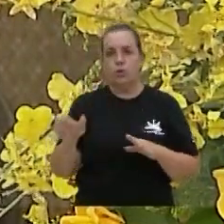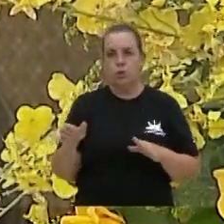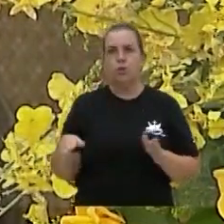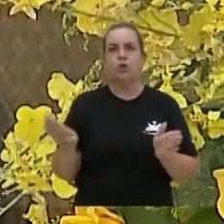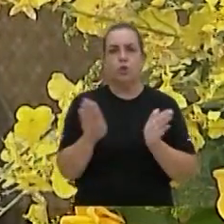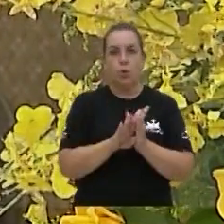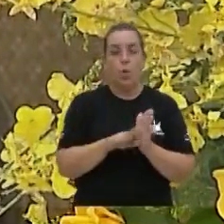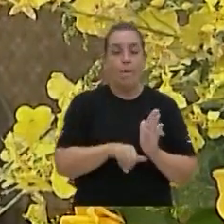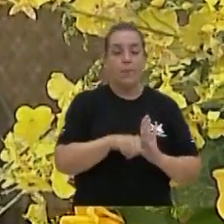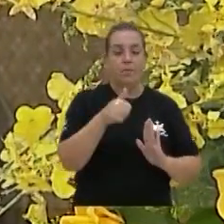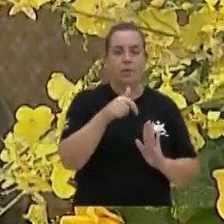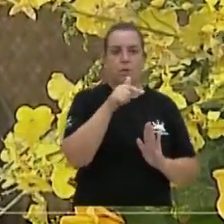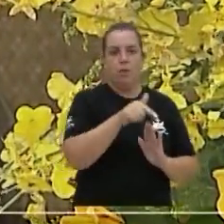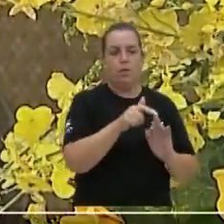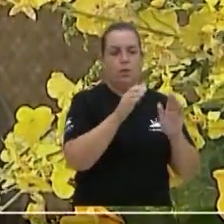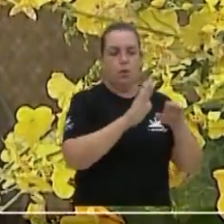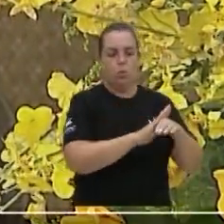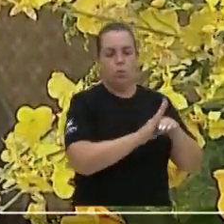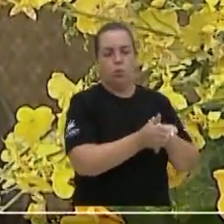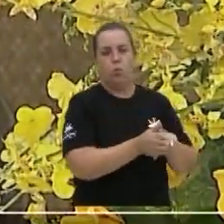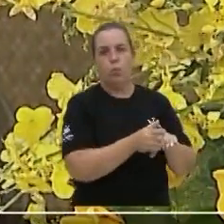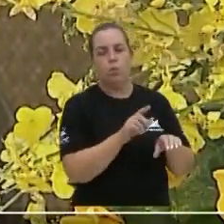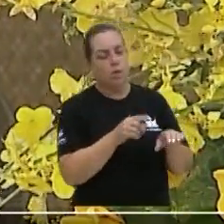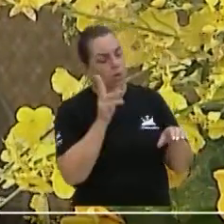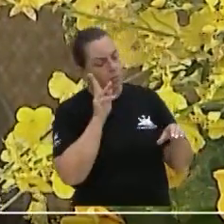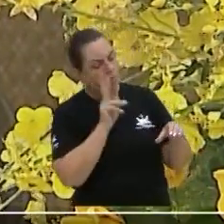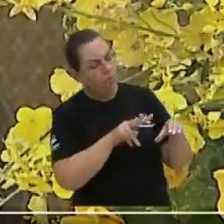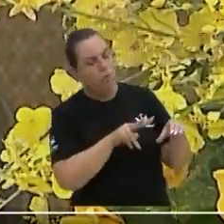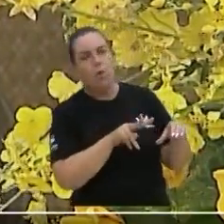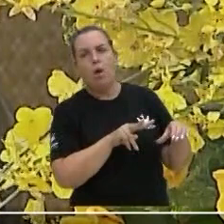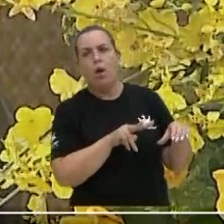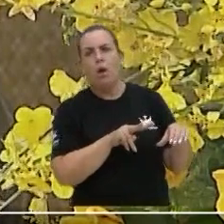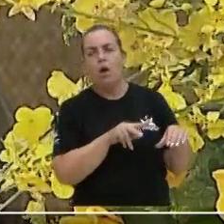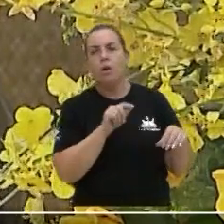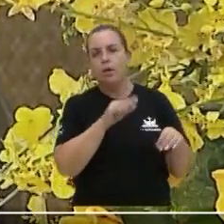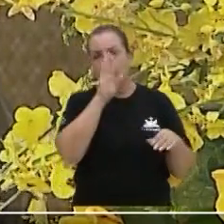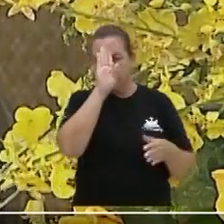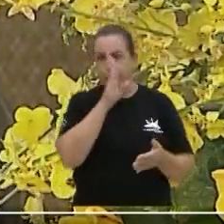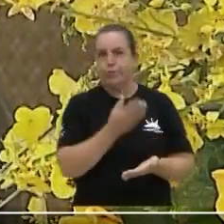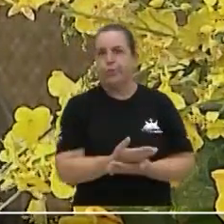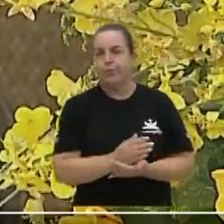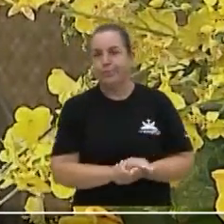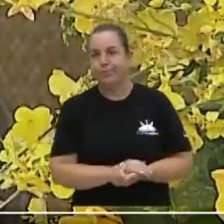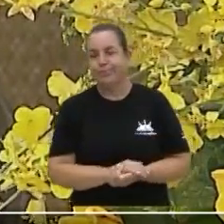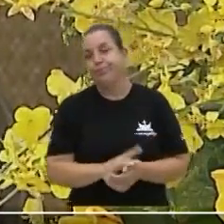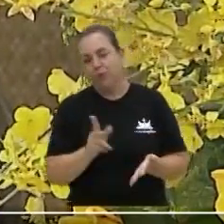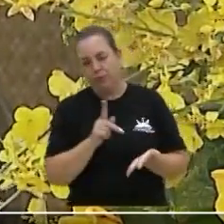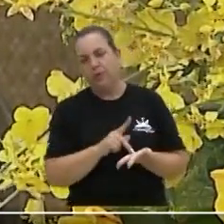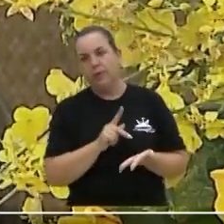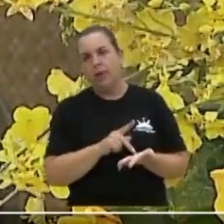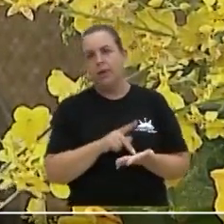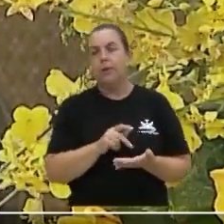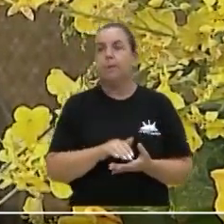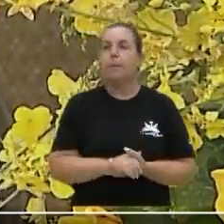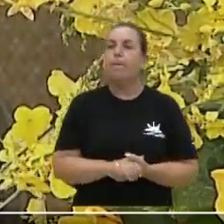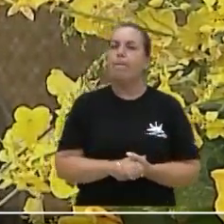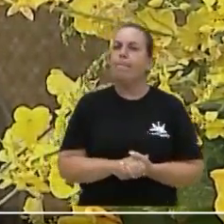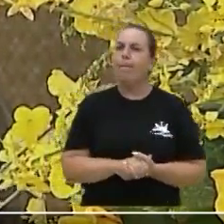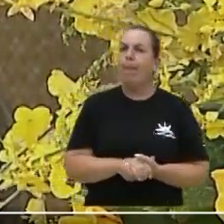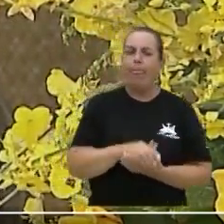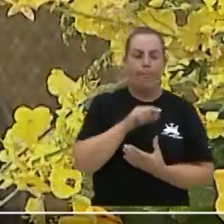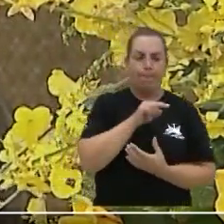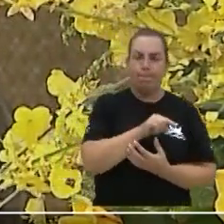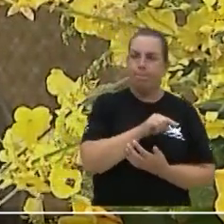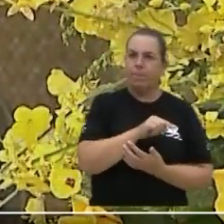chegado primeiro ao túmulo. Ele viu e acreditou, de fato. Eles